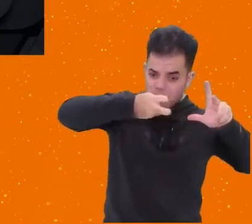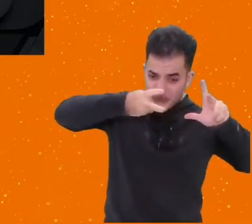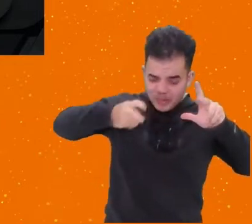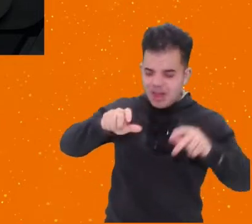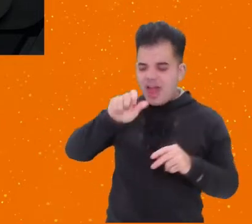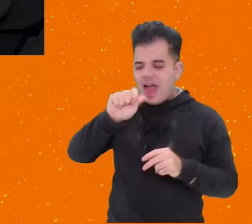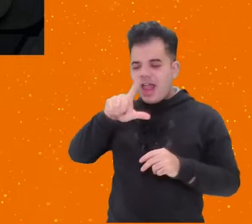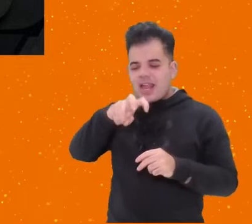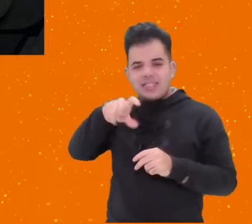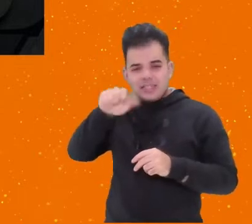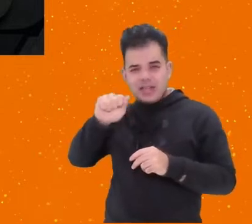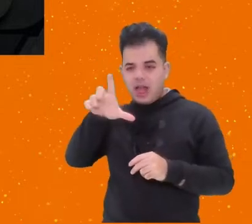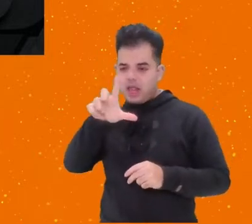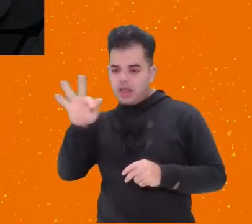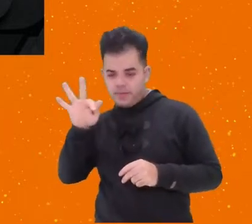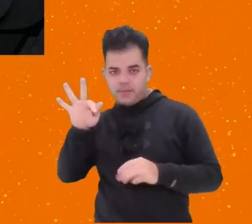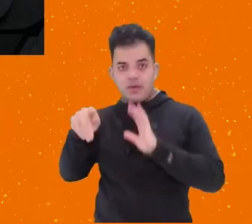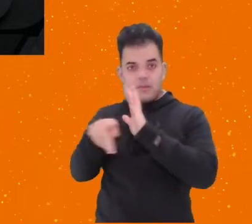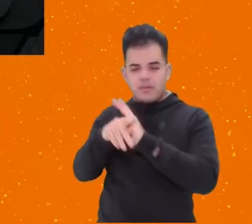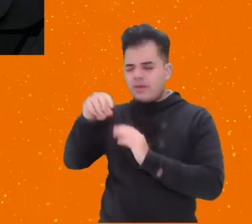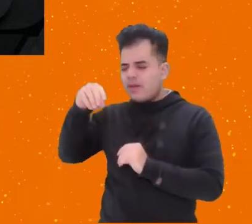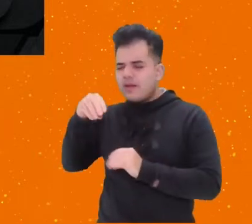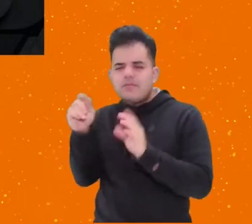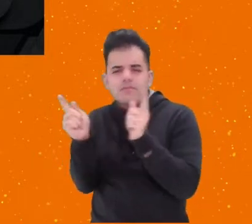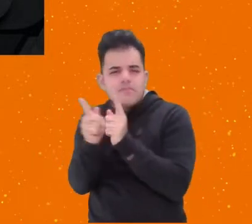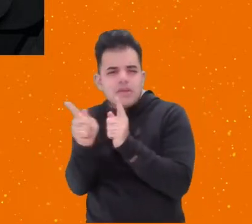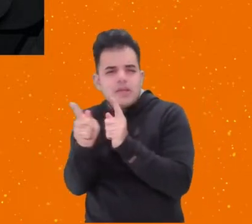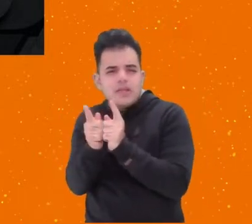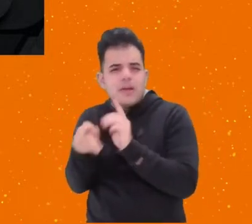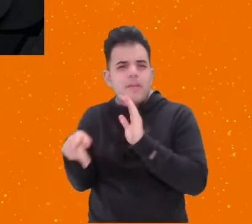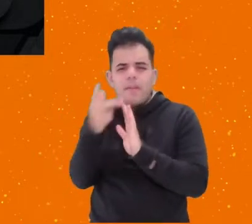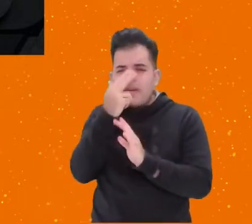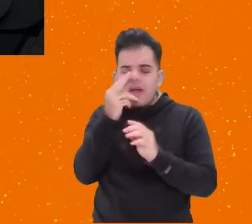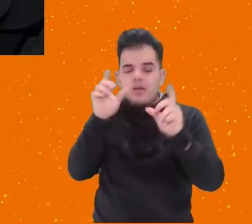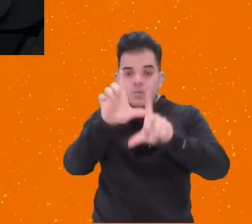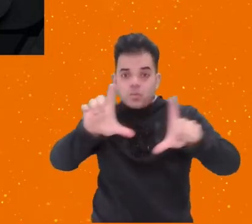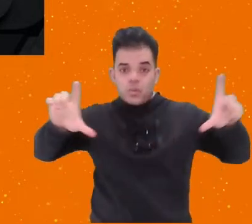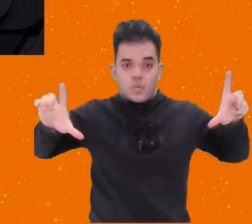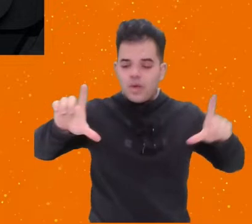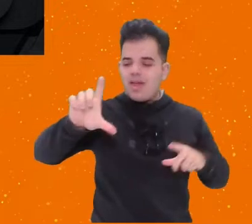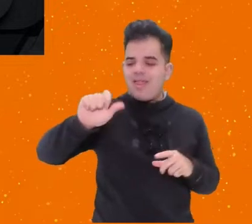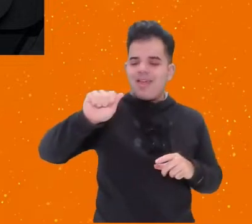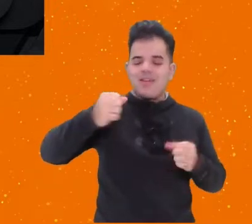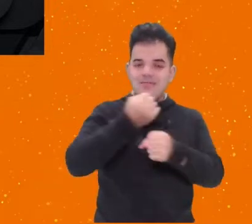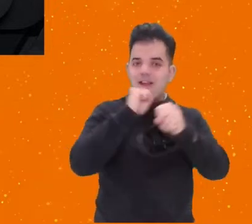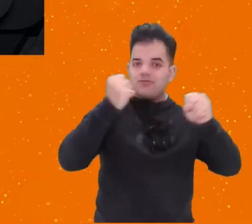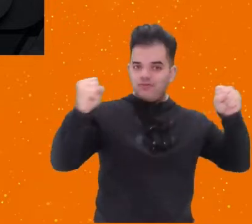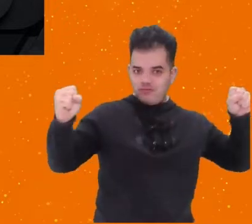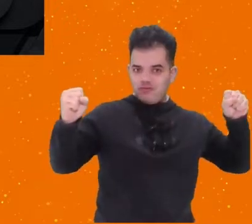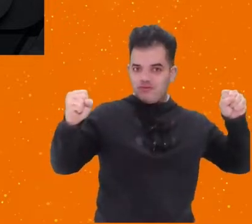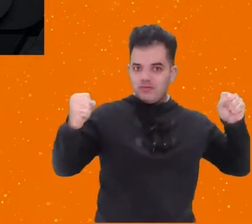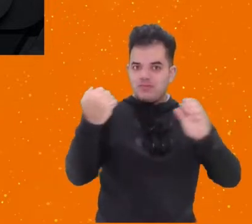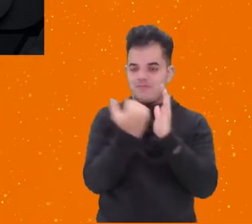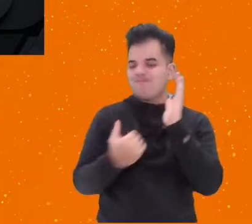tem um sensor mini LF, um sensor tipo full frame, né? Large format, né? Que é um pouquinho maior do que o